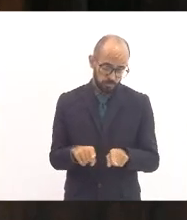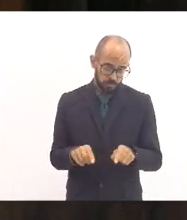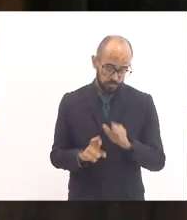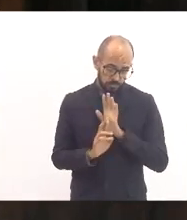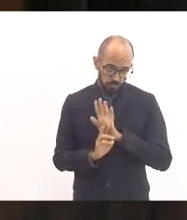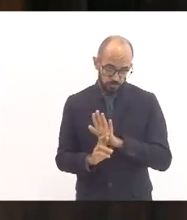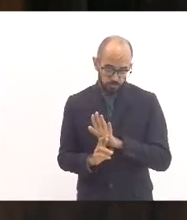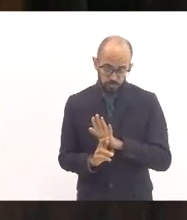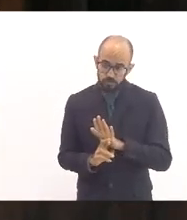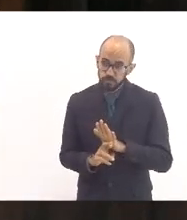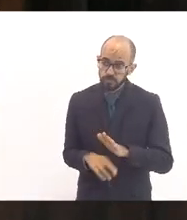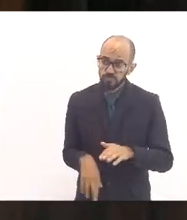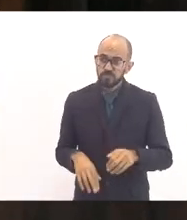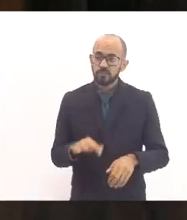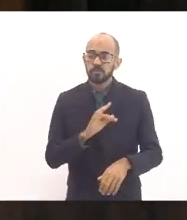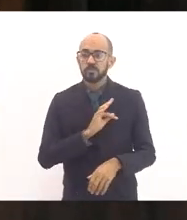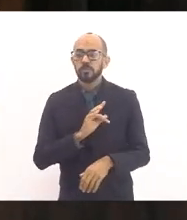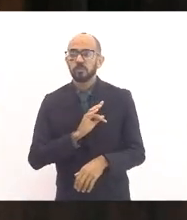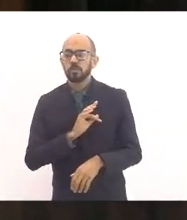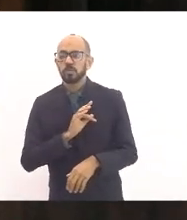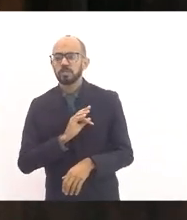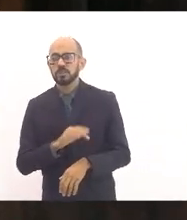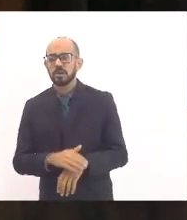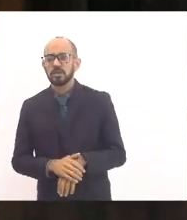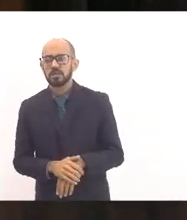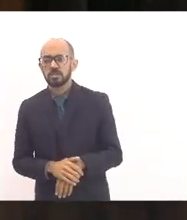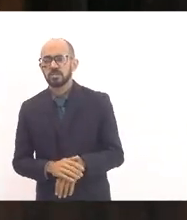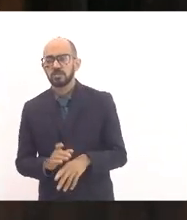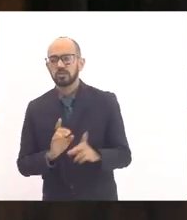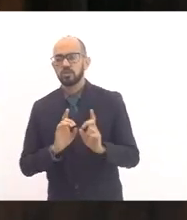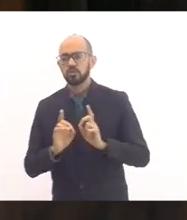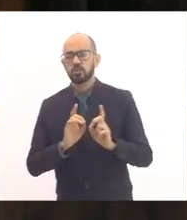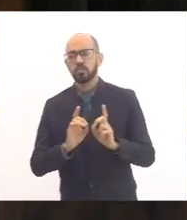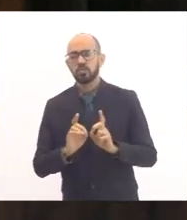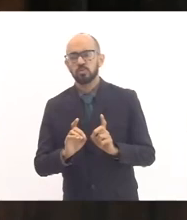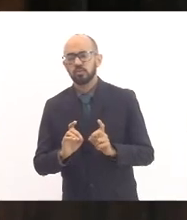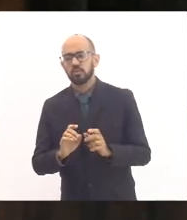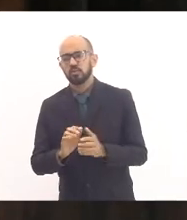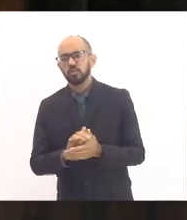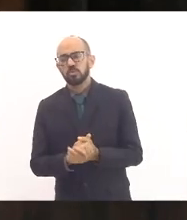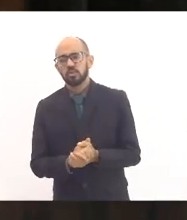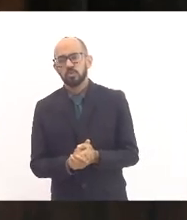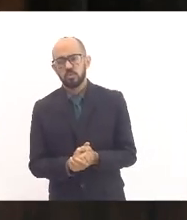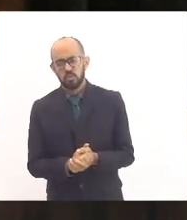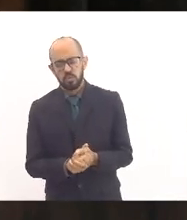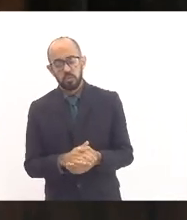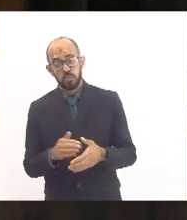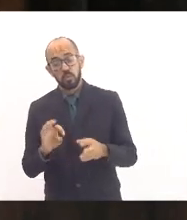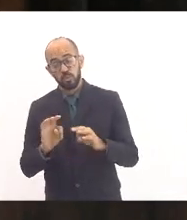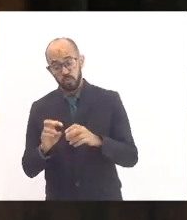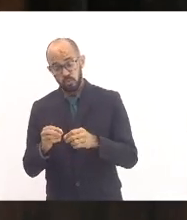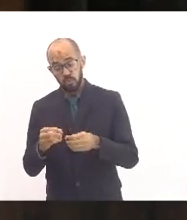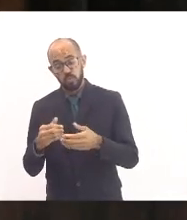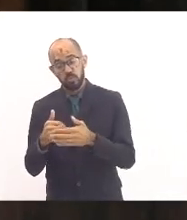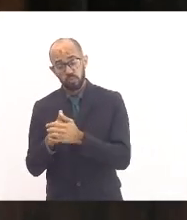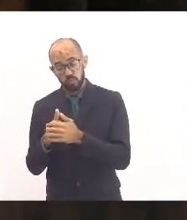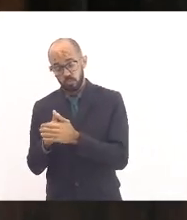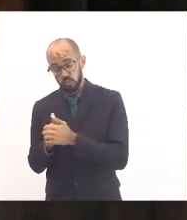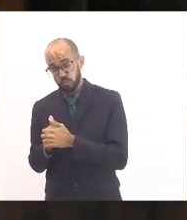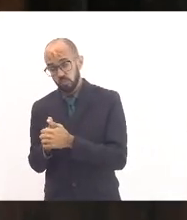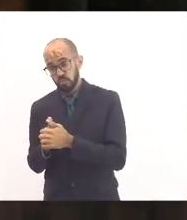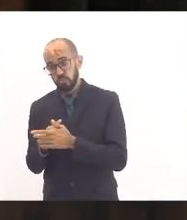representações de policiais discutiu a sete chaves e depois nos